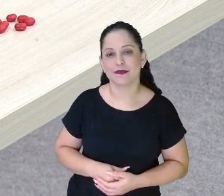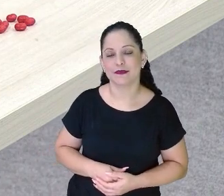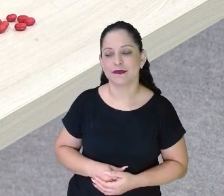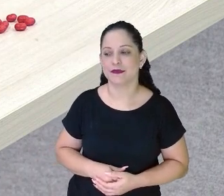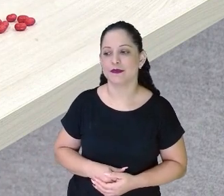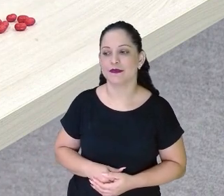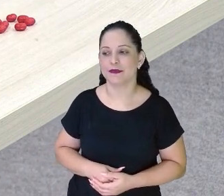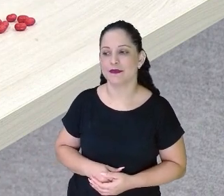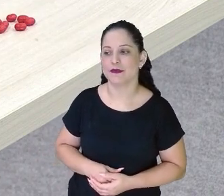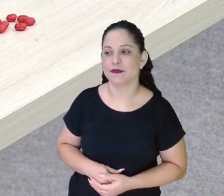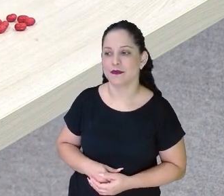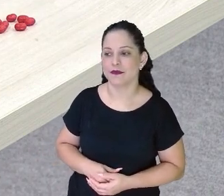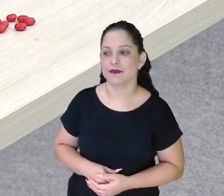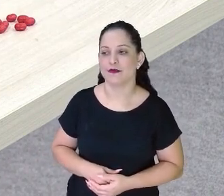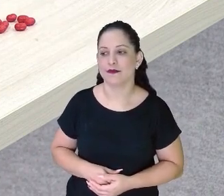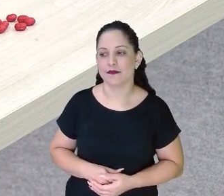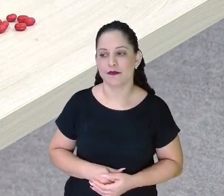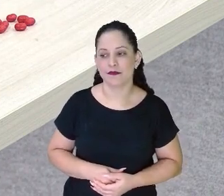10,